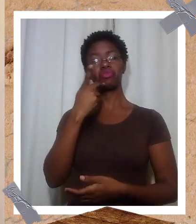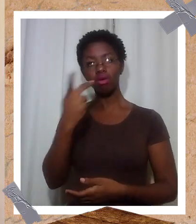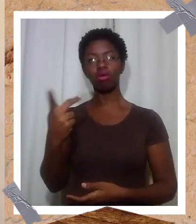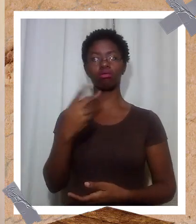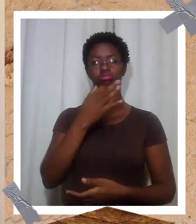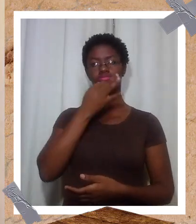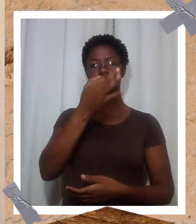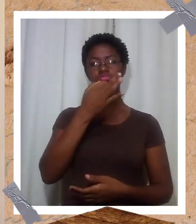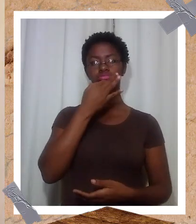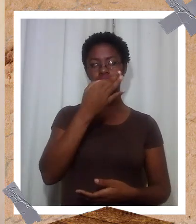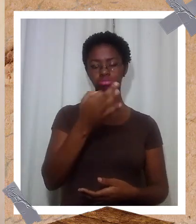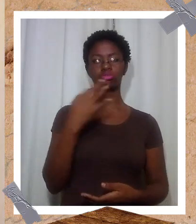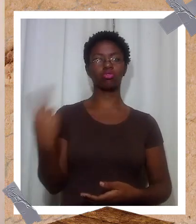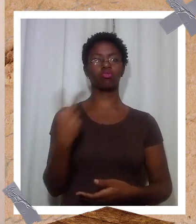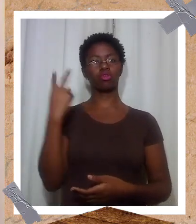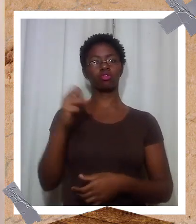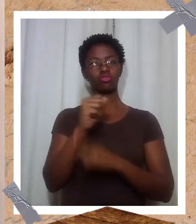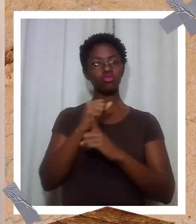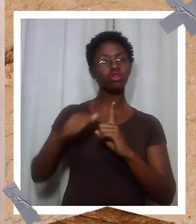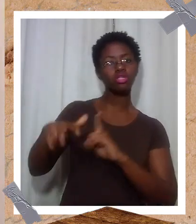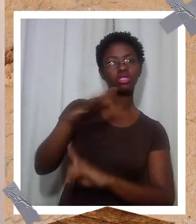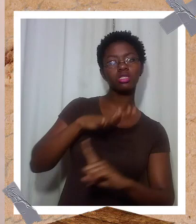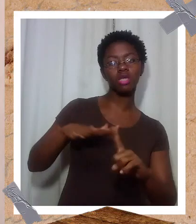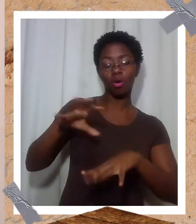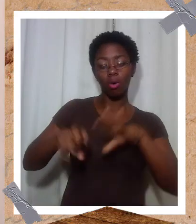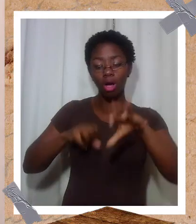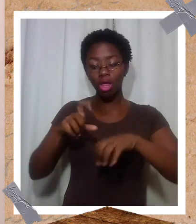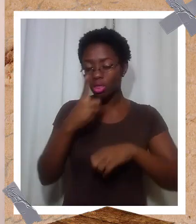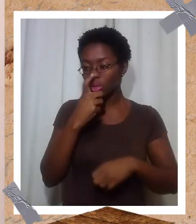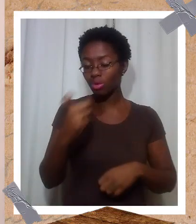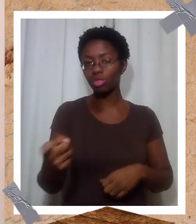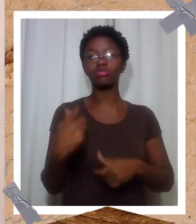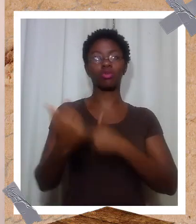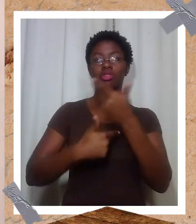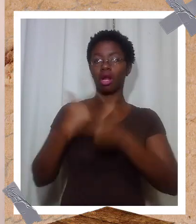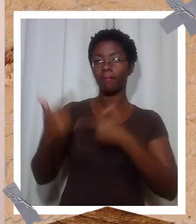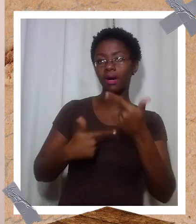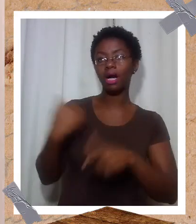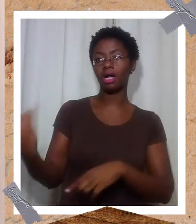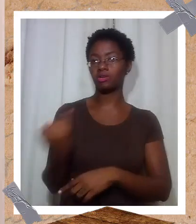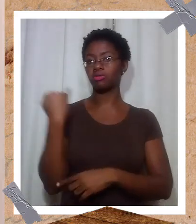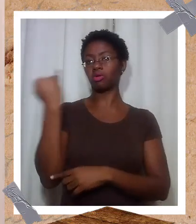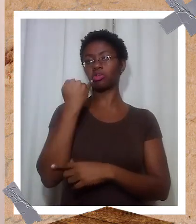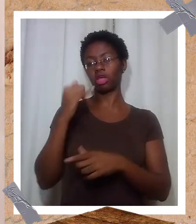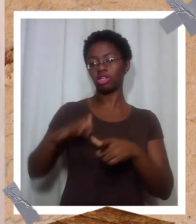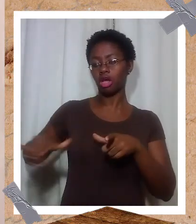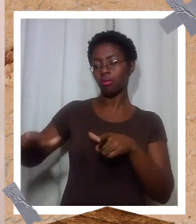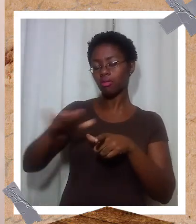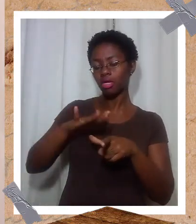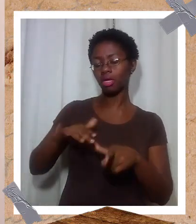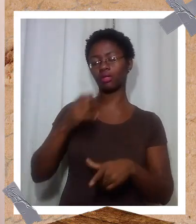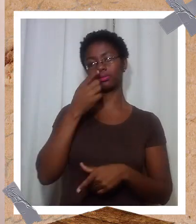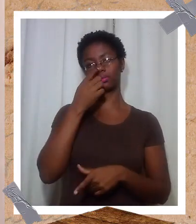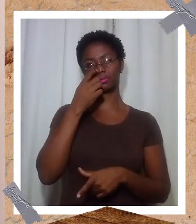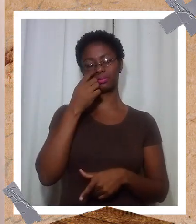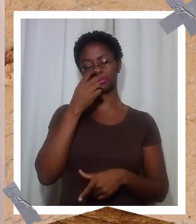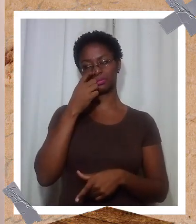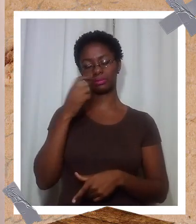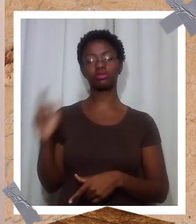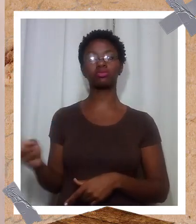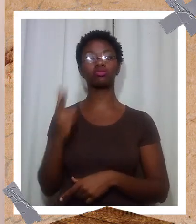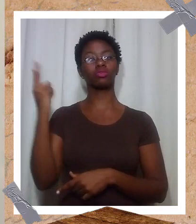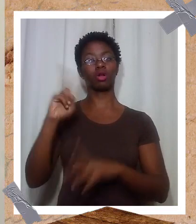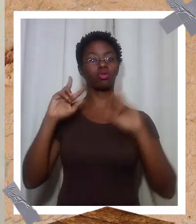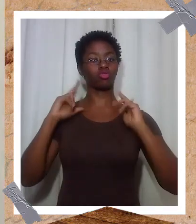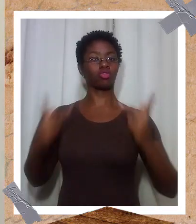sobre o valor social do trabalho dos catadores, sobre o valor ambiental que tem o trabalho dos catadores, sobre o valor do ser humano catador